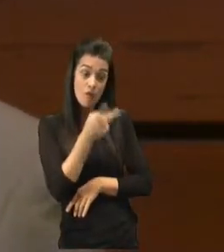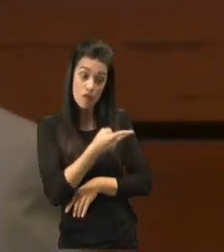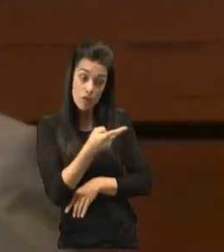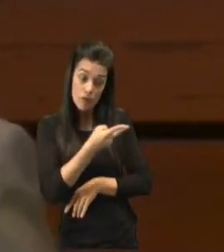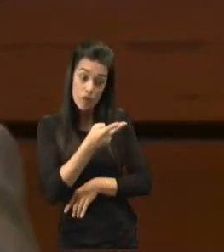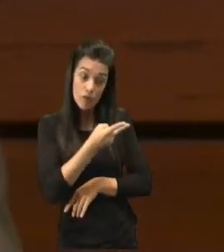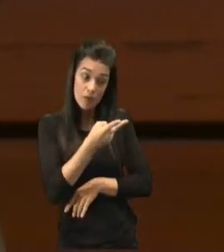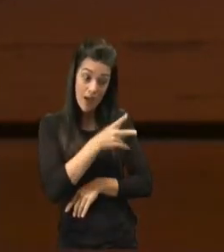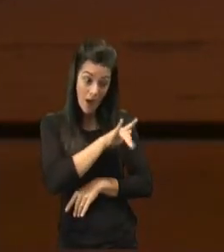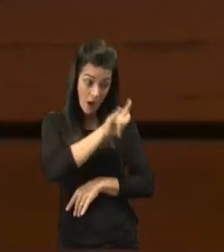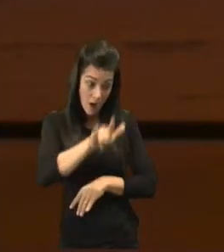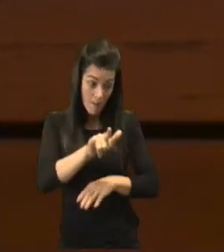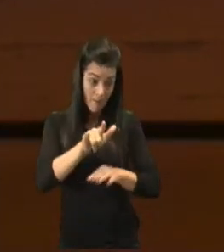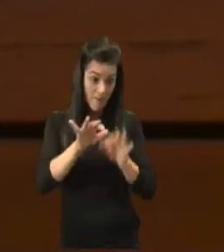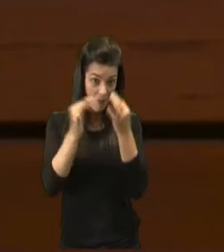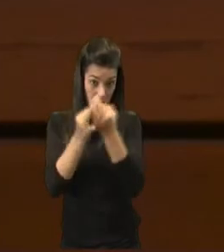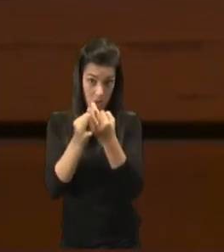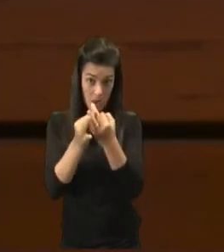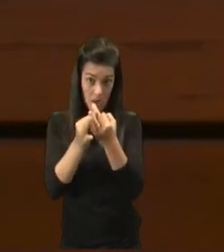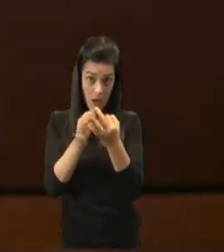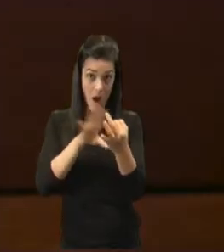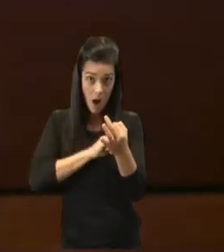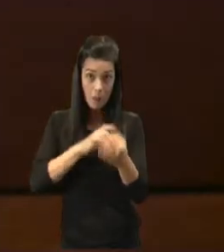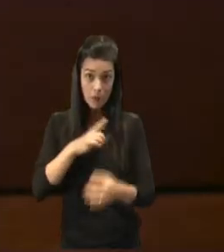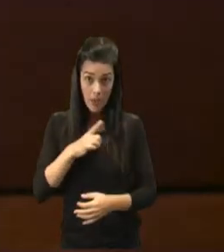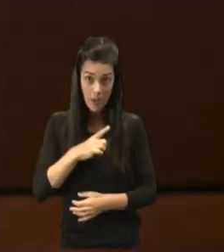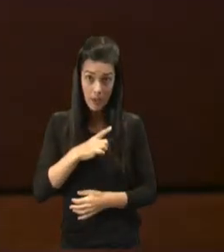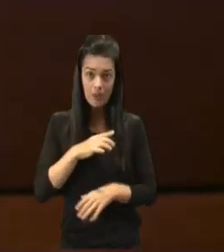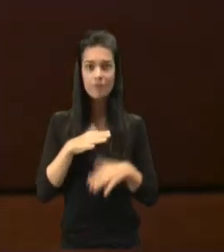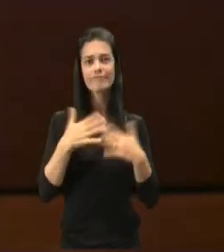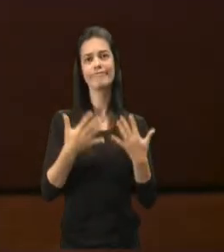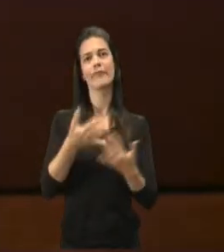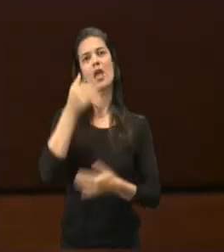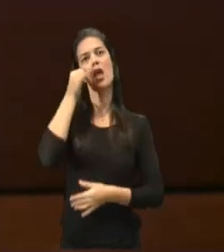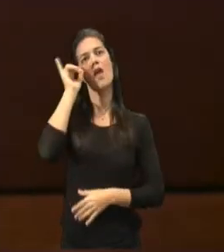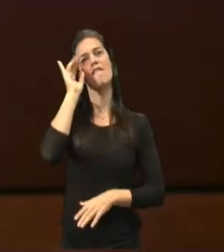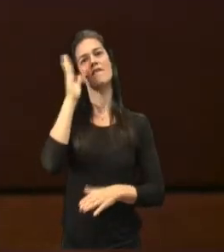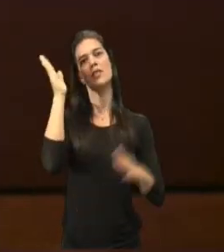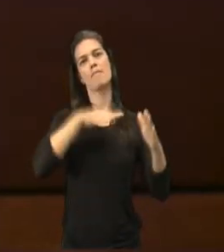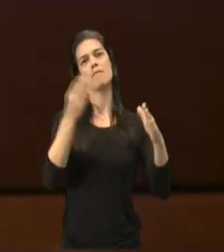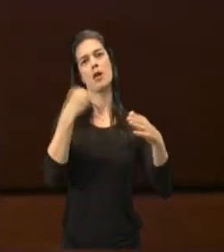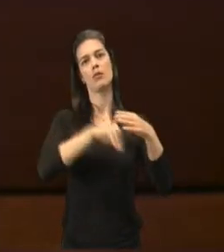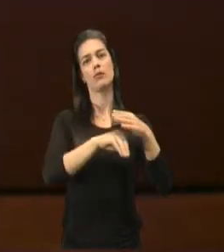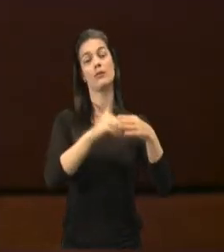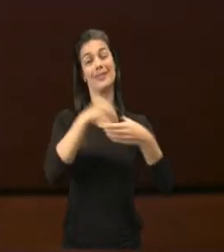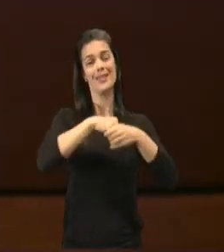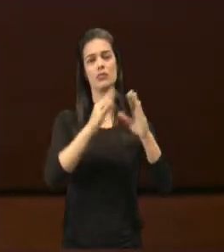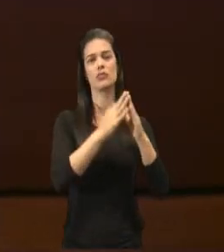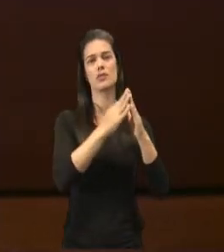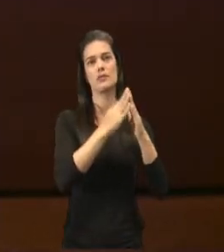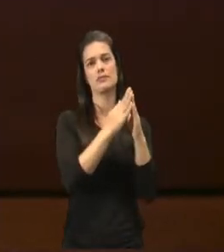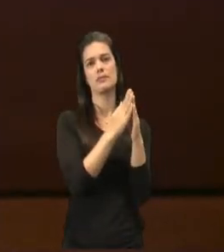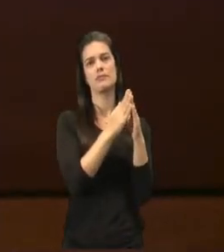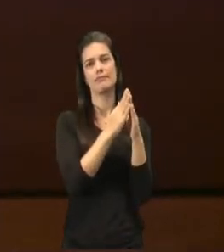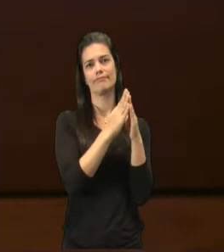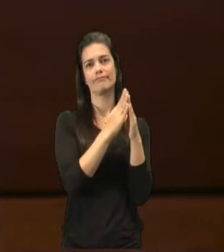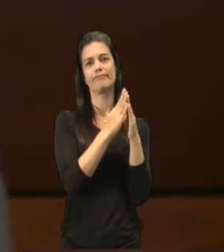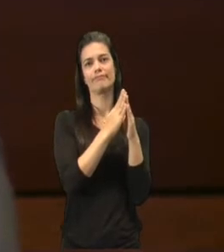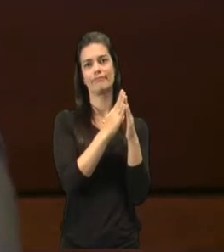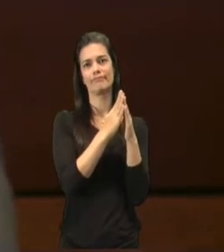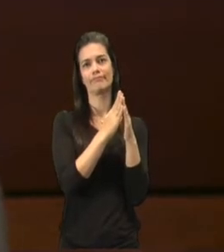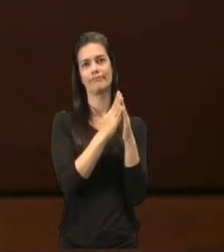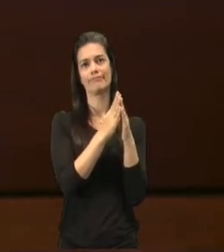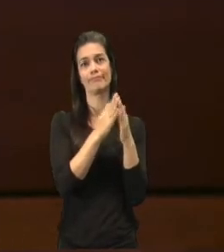tem à sua família. Eu sei que é sofredor, eu sei que traz angústia, eu sei que traz conflito, mas muitos pais